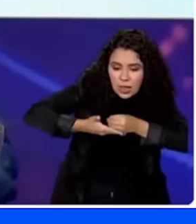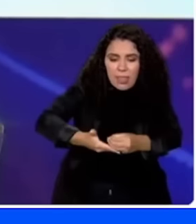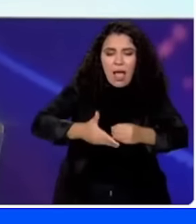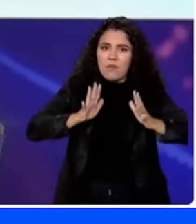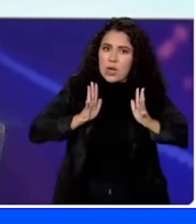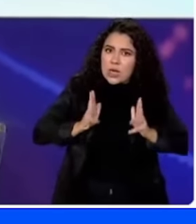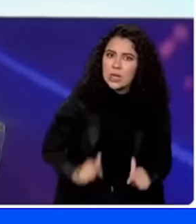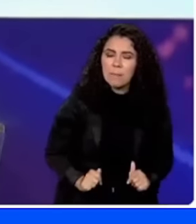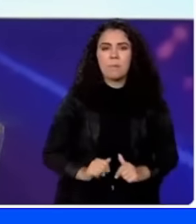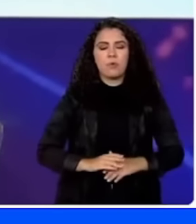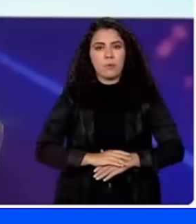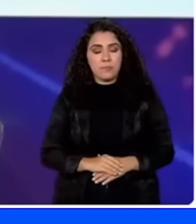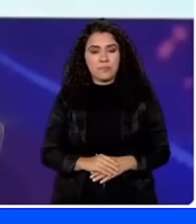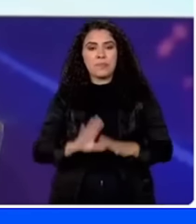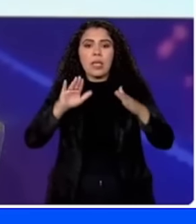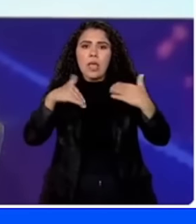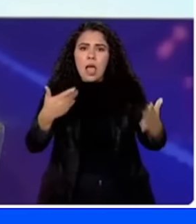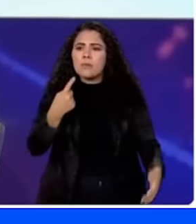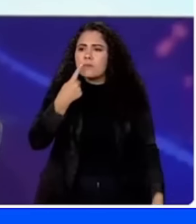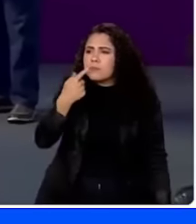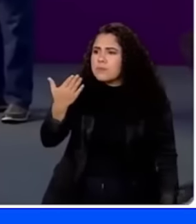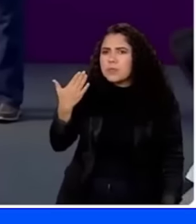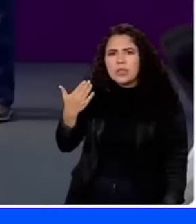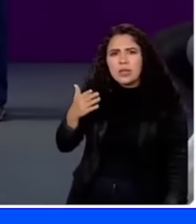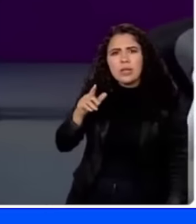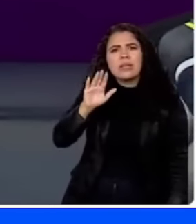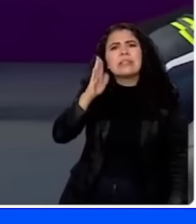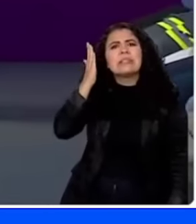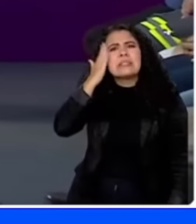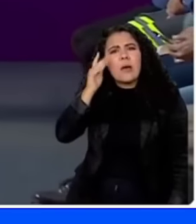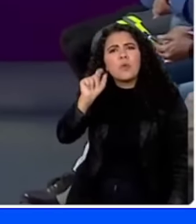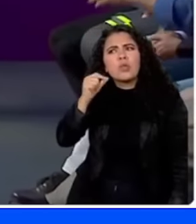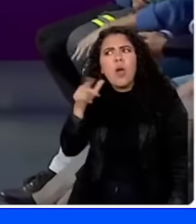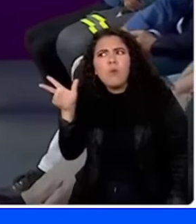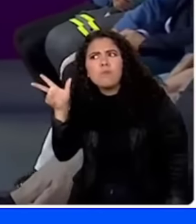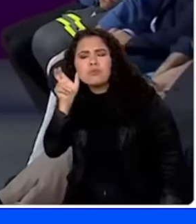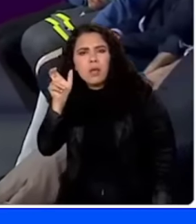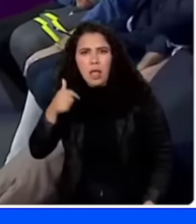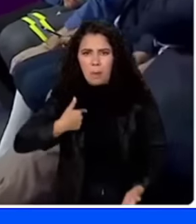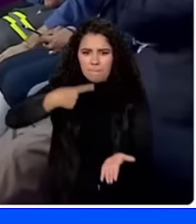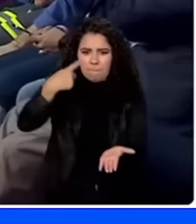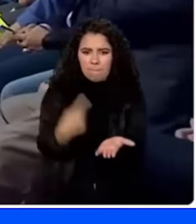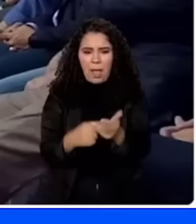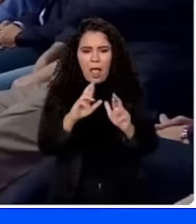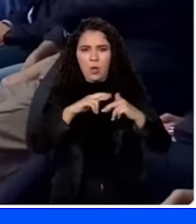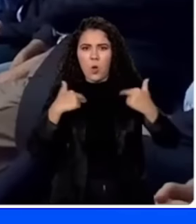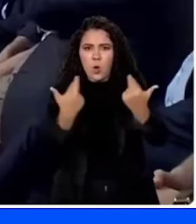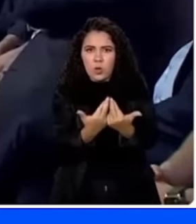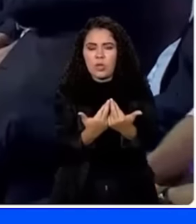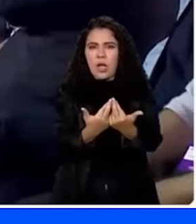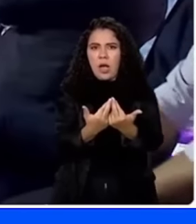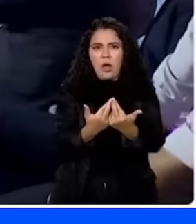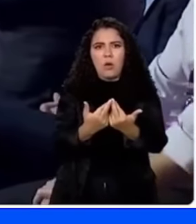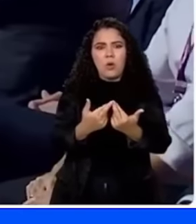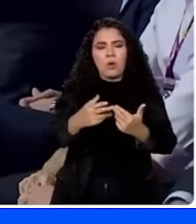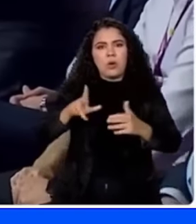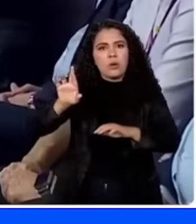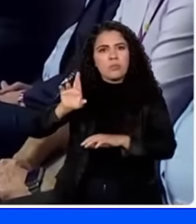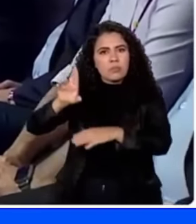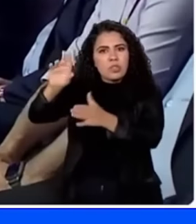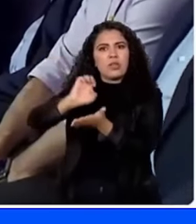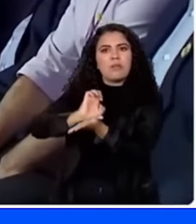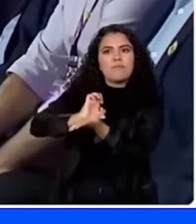Bem, esses dias, Rometo, sabe o que eu ouço? Eu faço uma reunião com os grandes exportadores de soja e